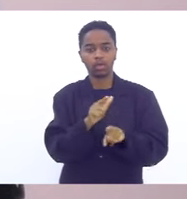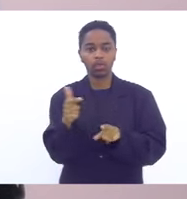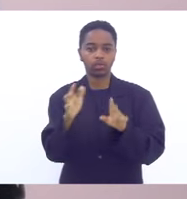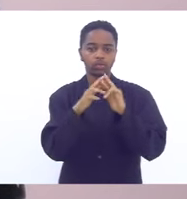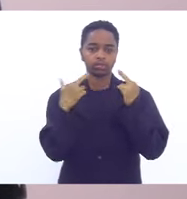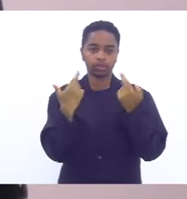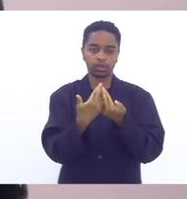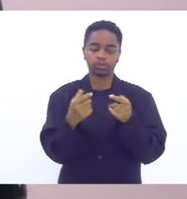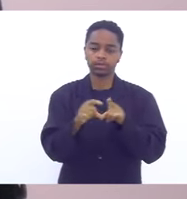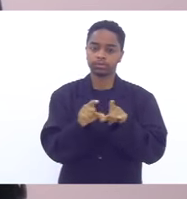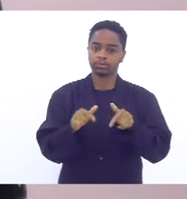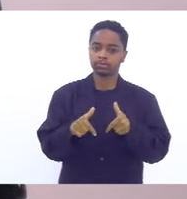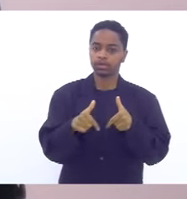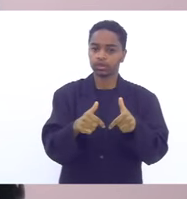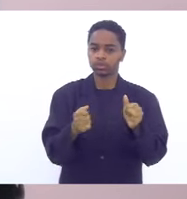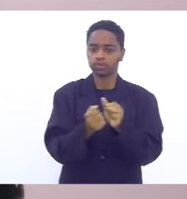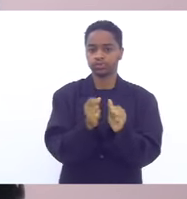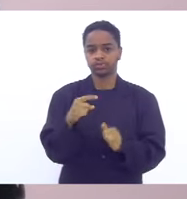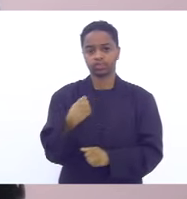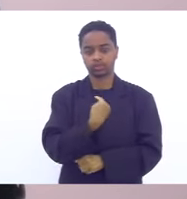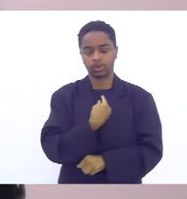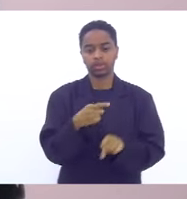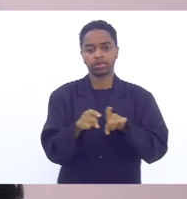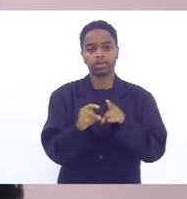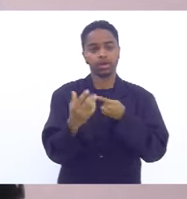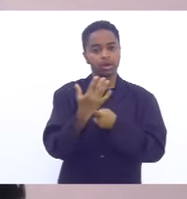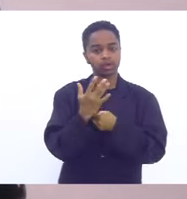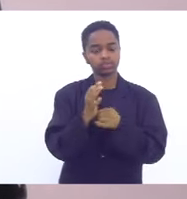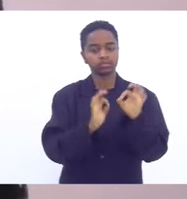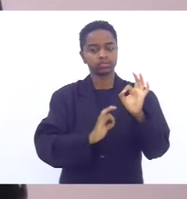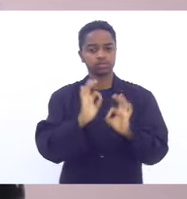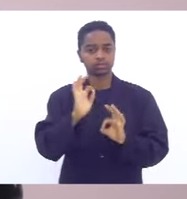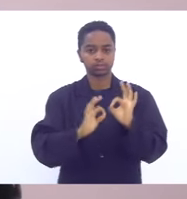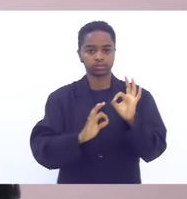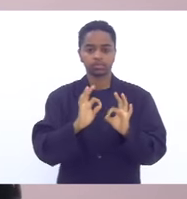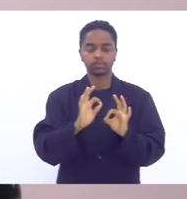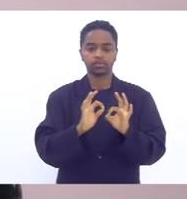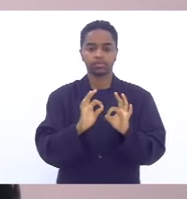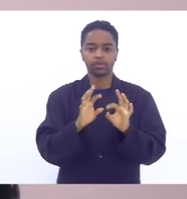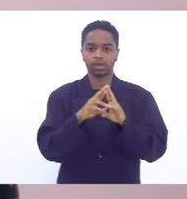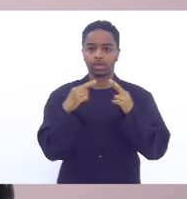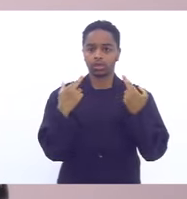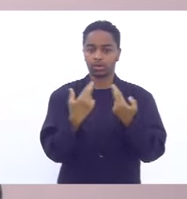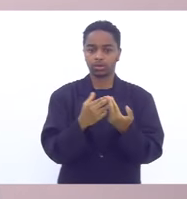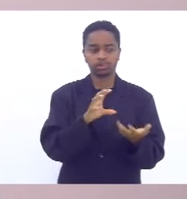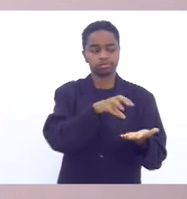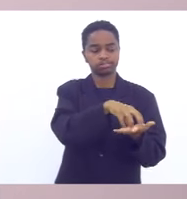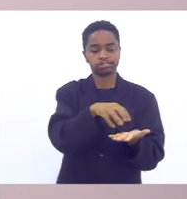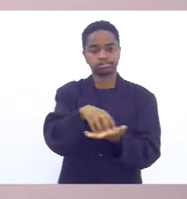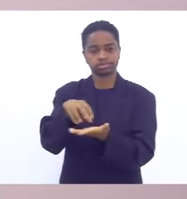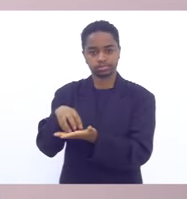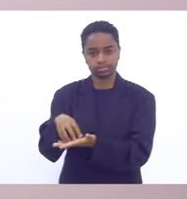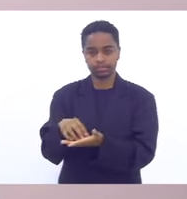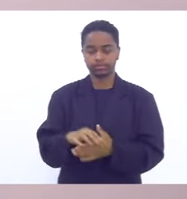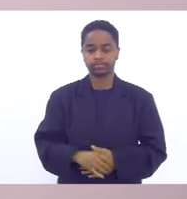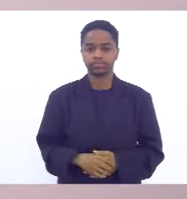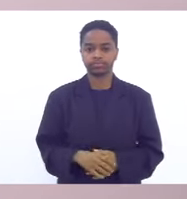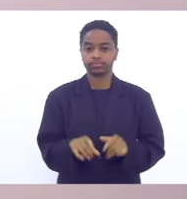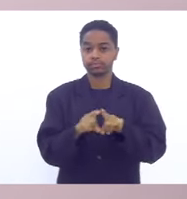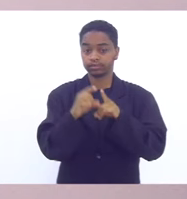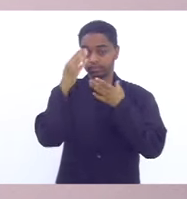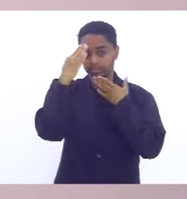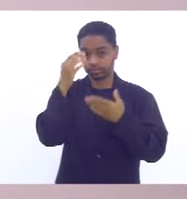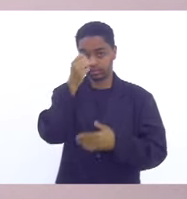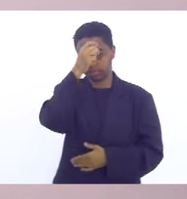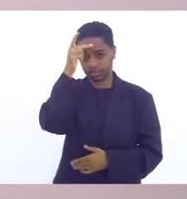e ações conosco, nos ajude a organizar essas audiências regionalizadas. Agradecer também ao prefeito.